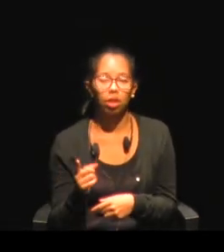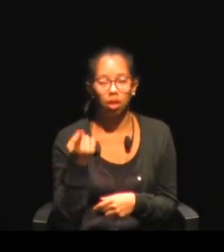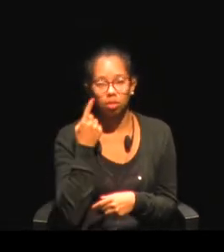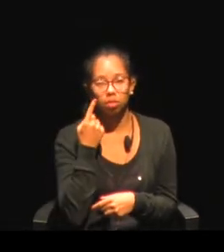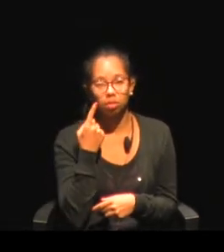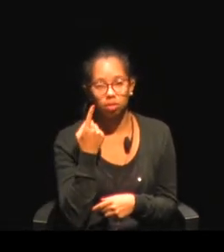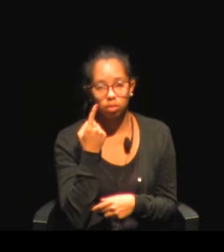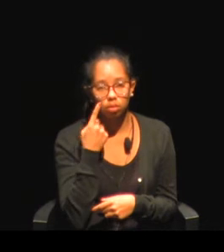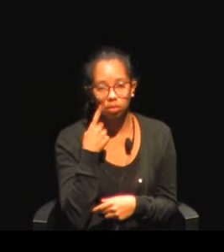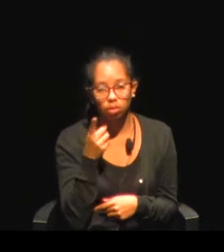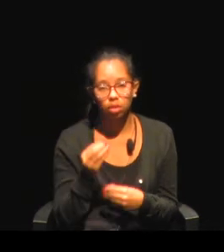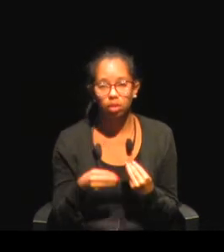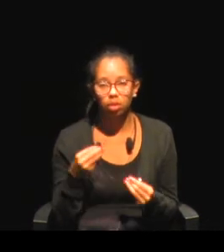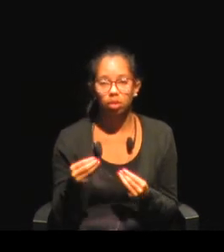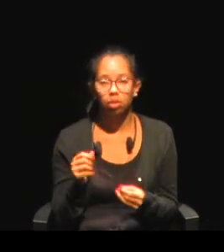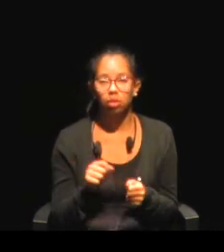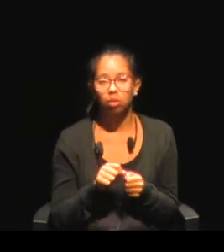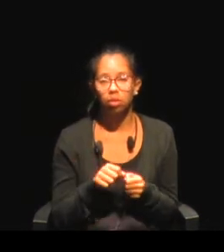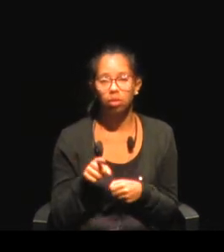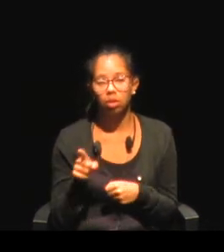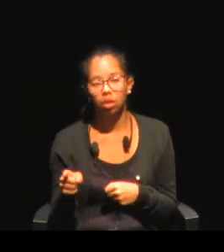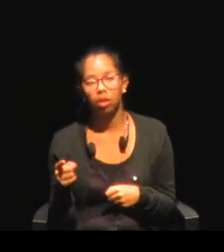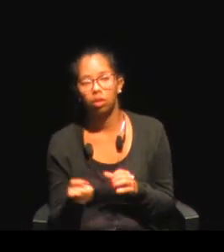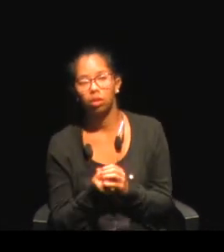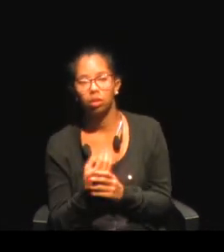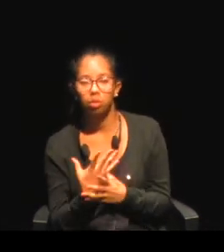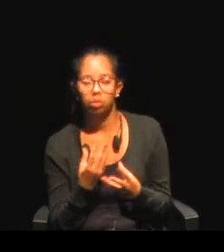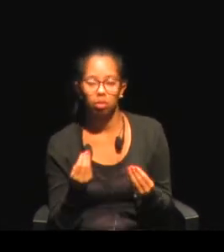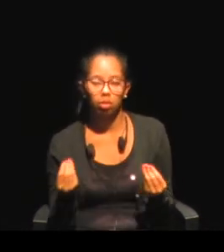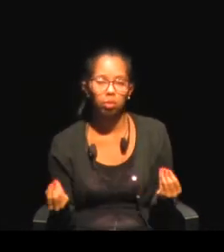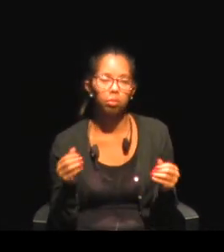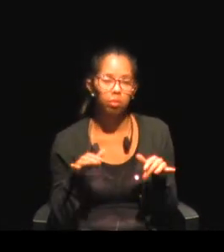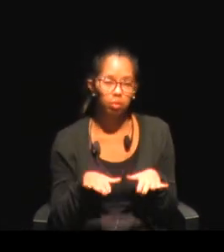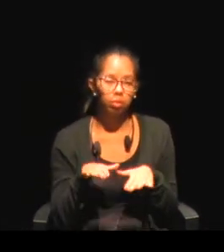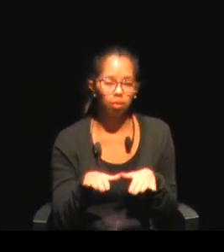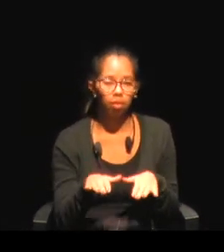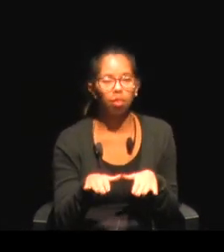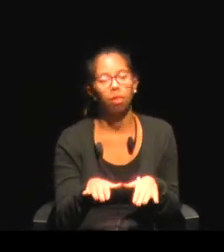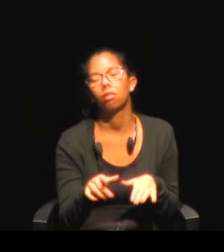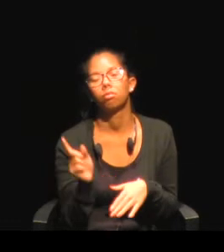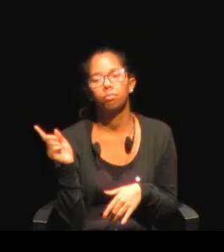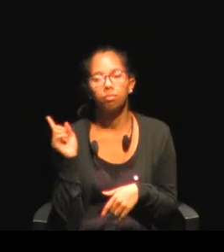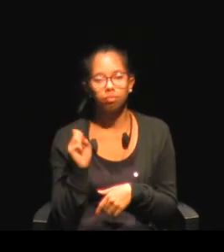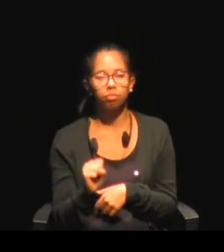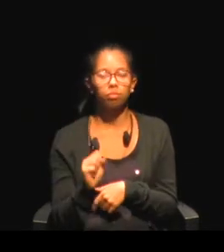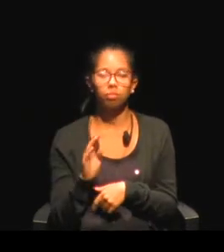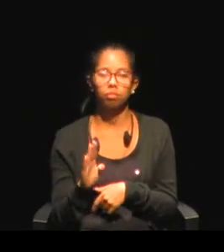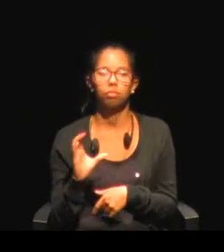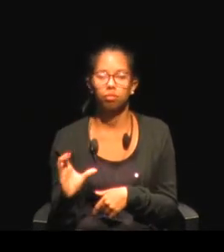aqui. Com isso, a gente imagina que vai romper um pouquinho esse isolamento provocado pelo excesso de veículos